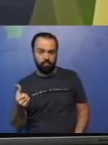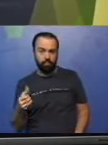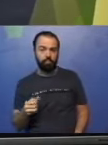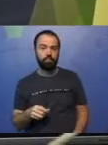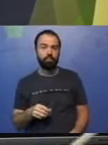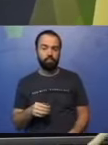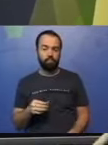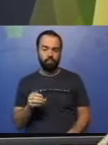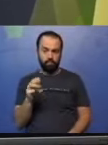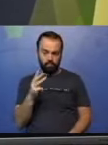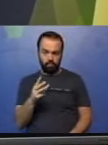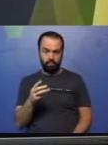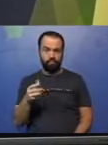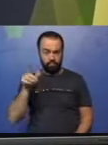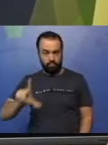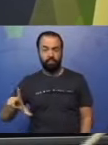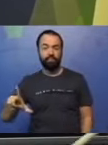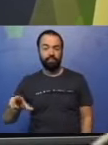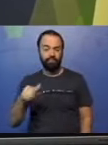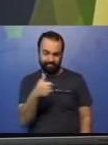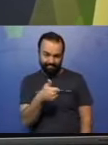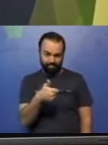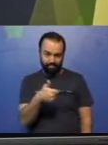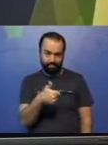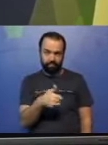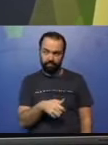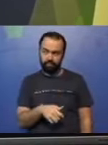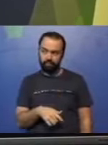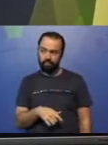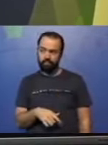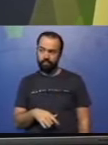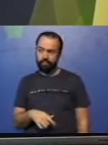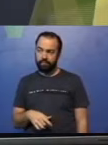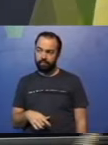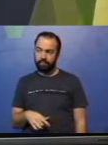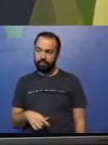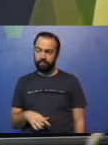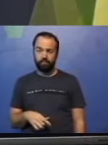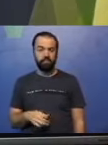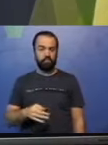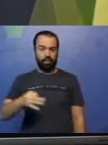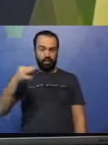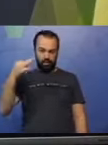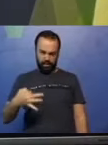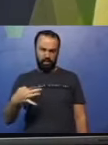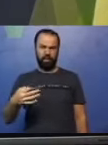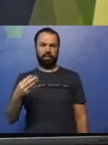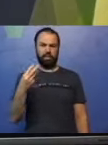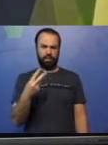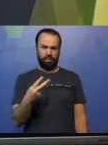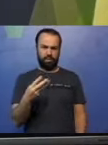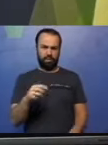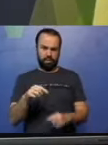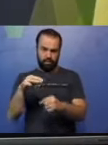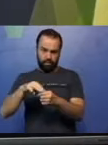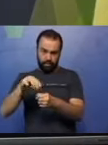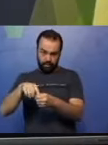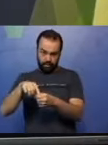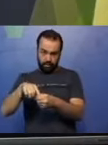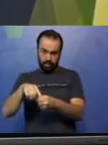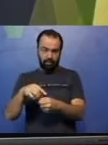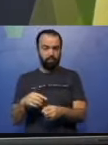Pode sair o 3? Pode. É certeza que vai sair o